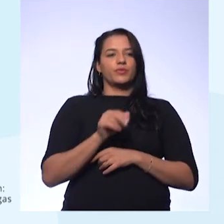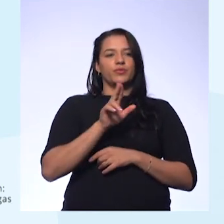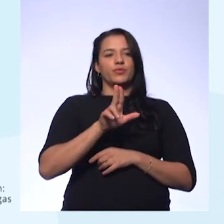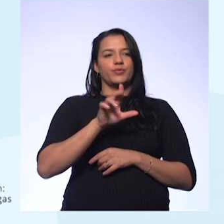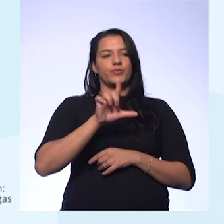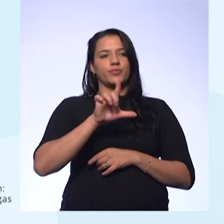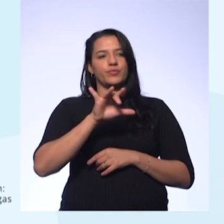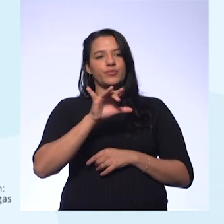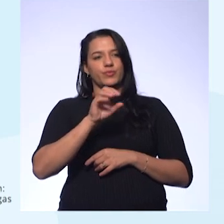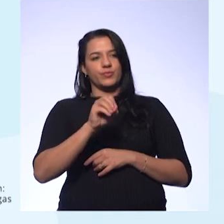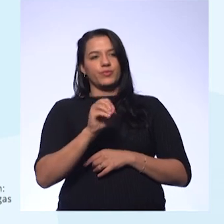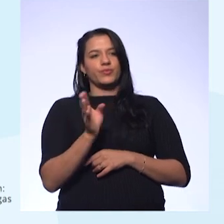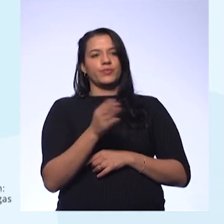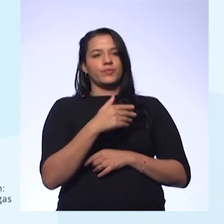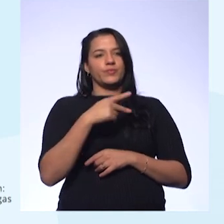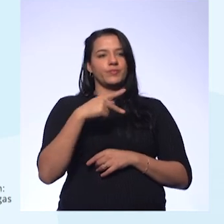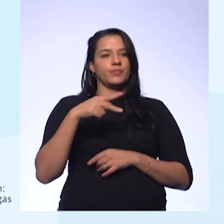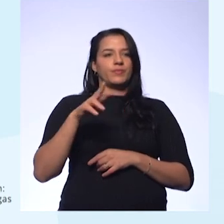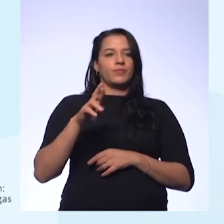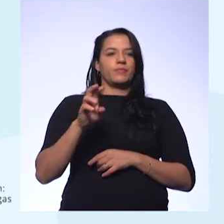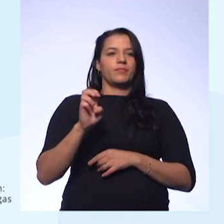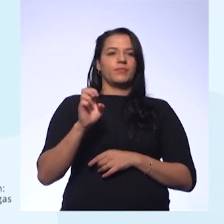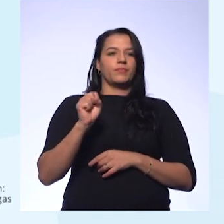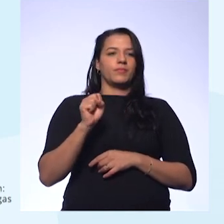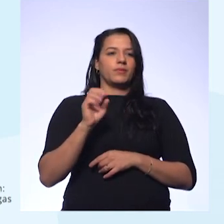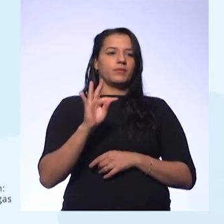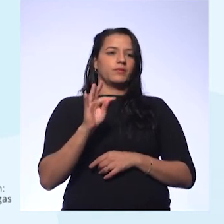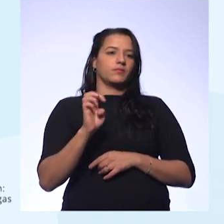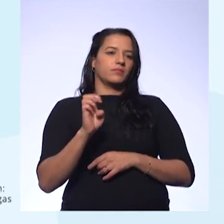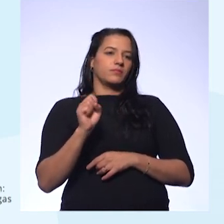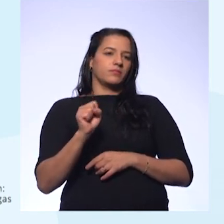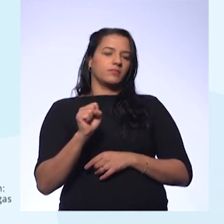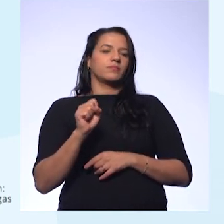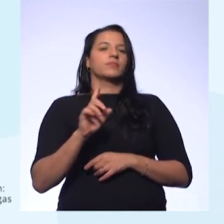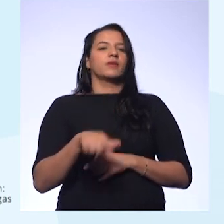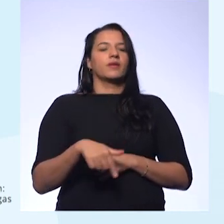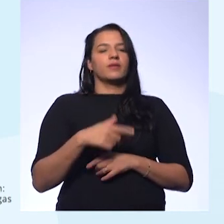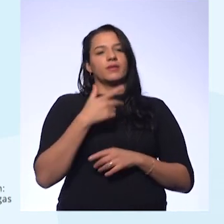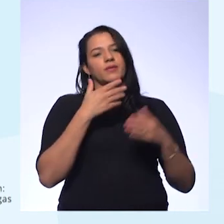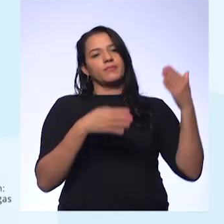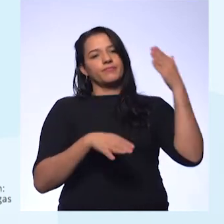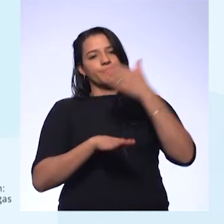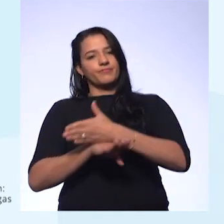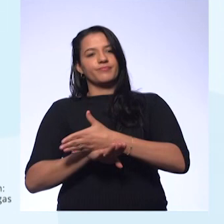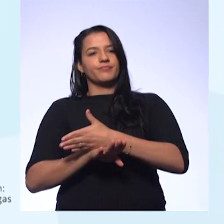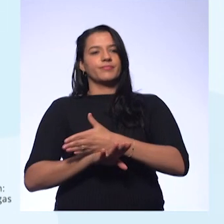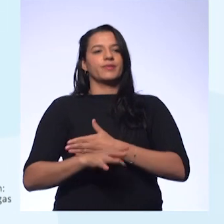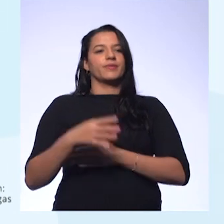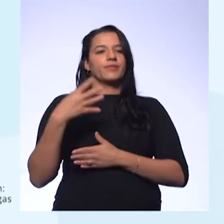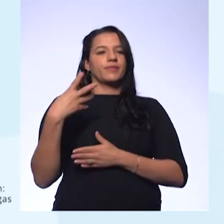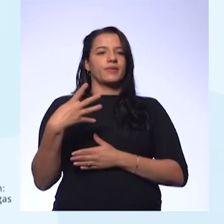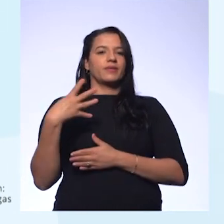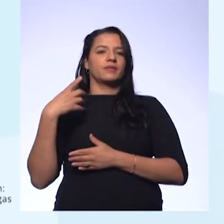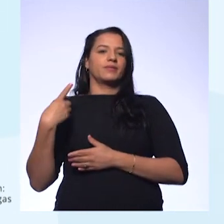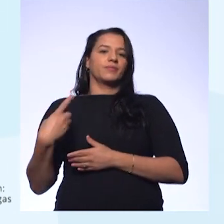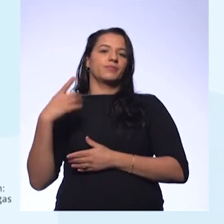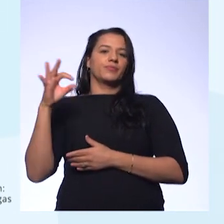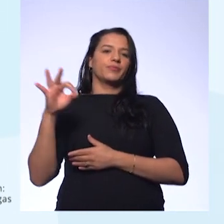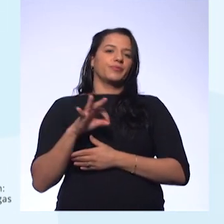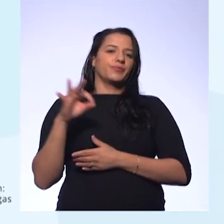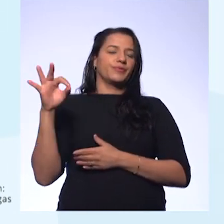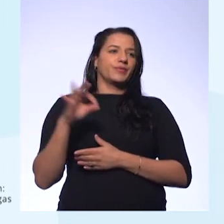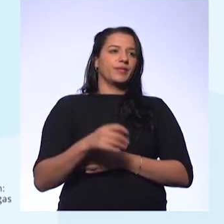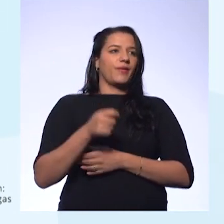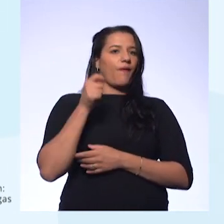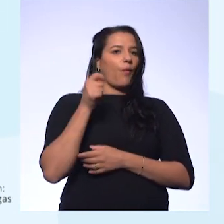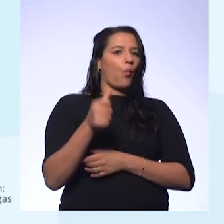eleições com 59% dos votos contra 41% do Getúlio Vargas. Ele quase chegou lá, né? Não foi tão